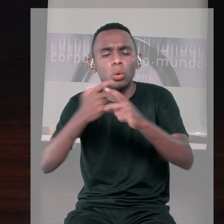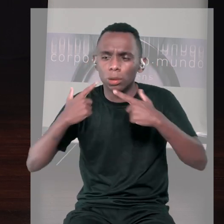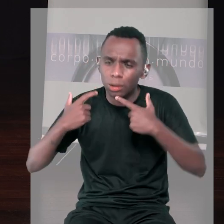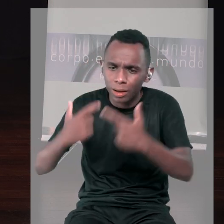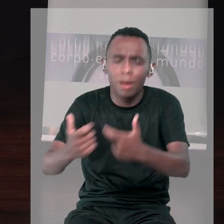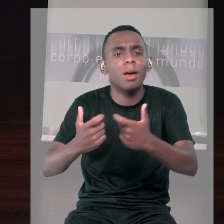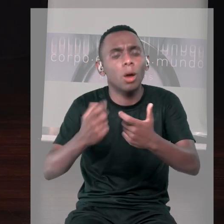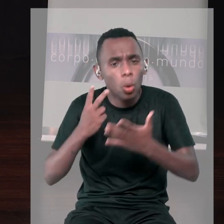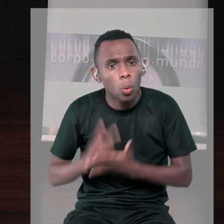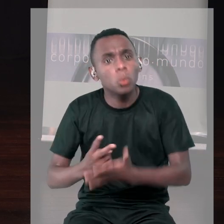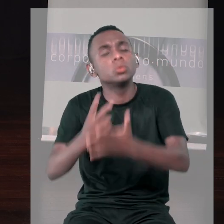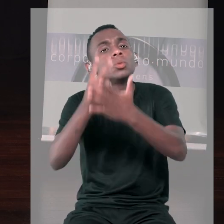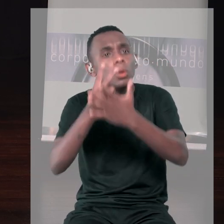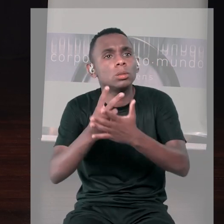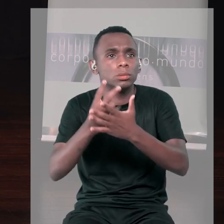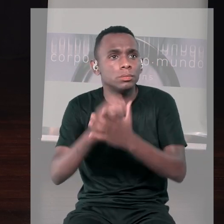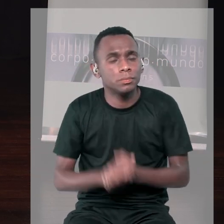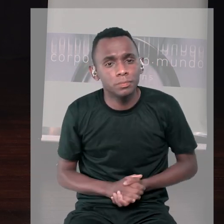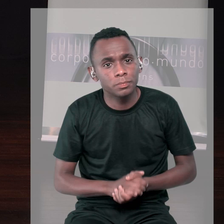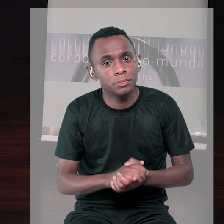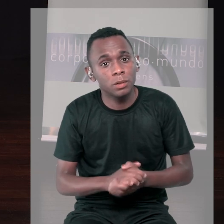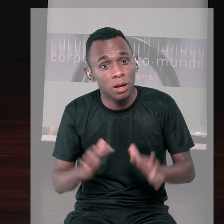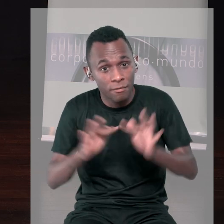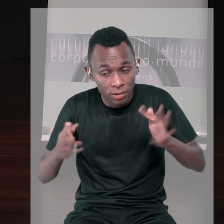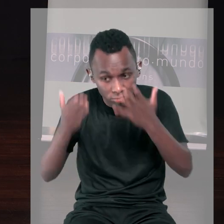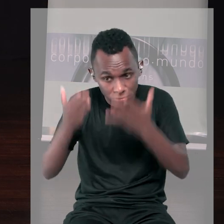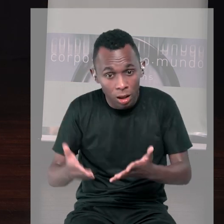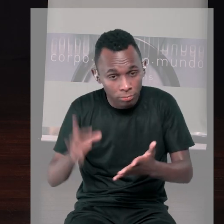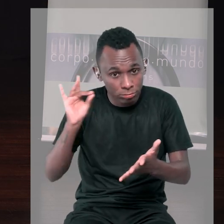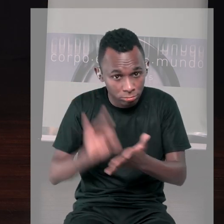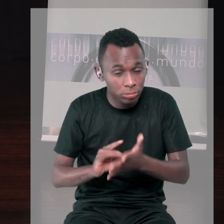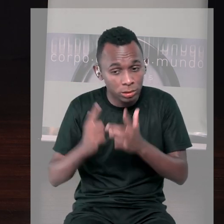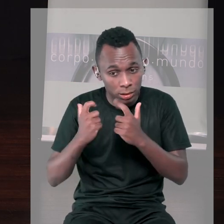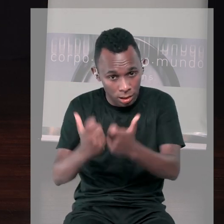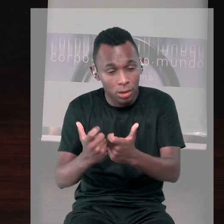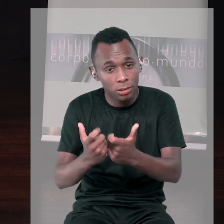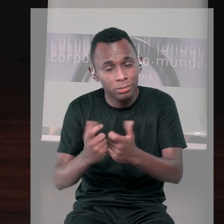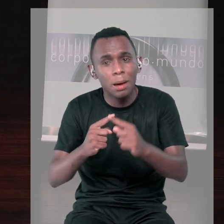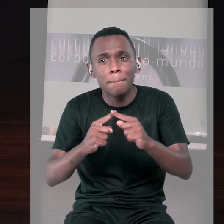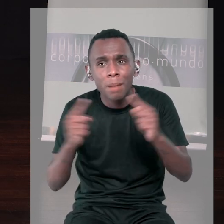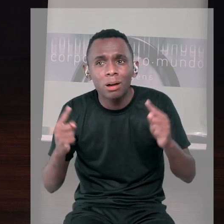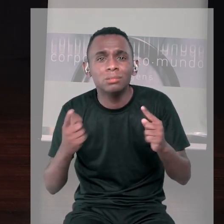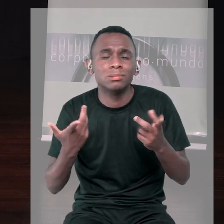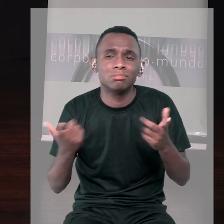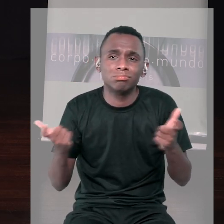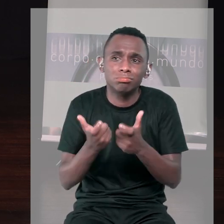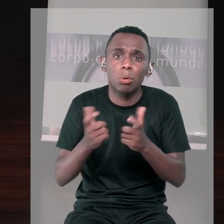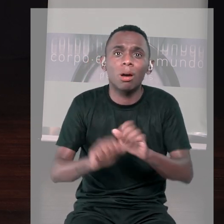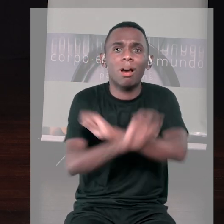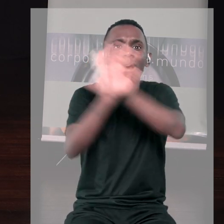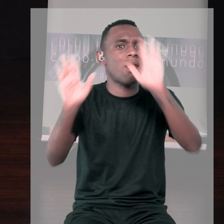é a continuação da política por outros meios. A frase está lá, de fato, no da guerra, né, mas ela é muito pouco elucidativa